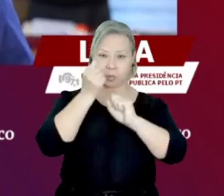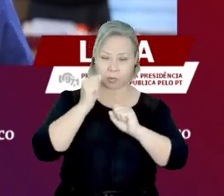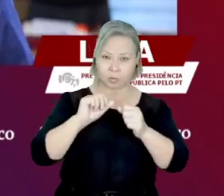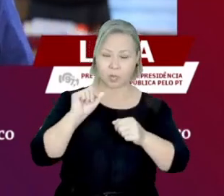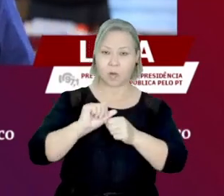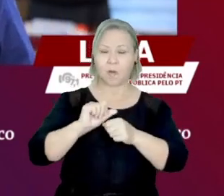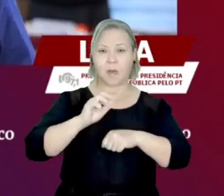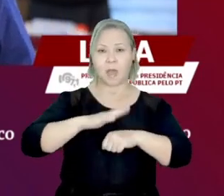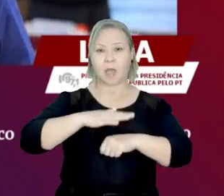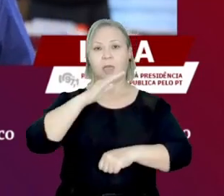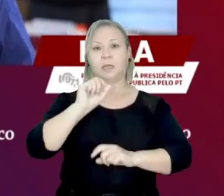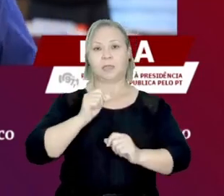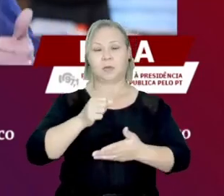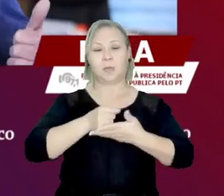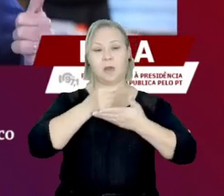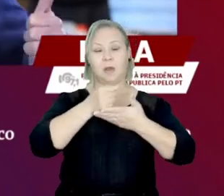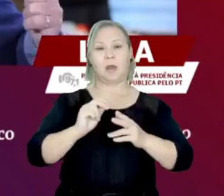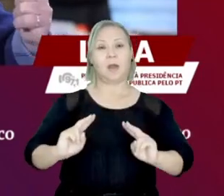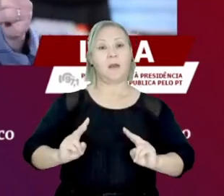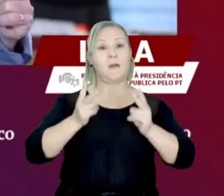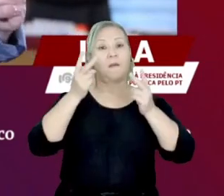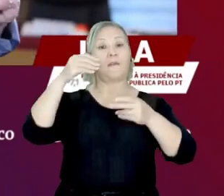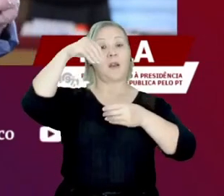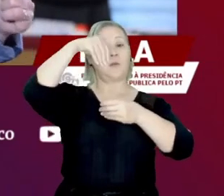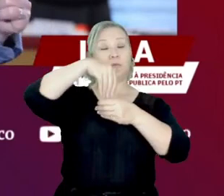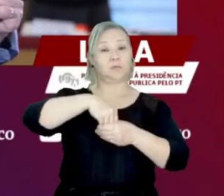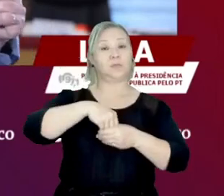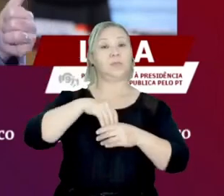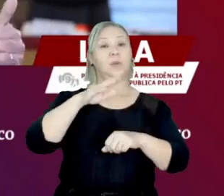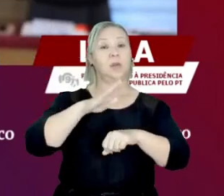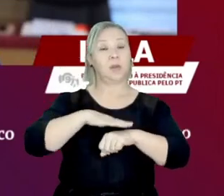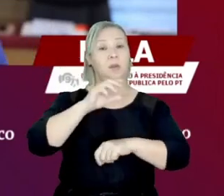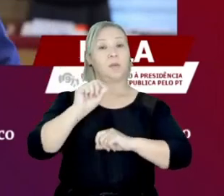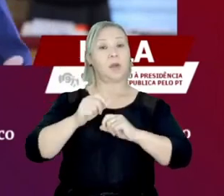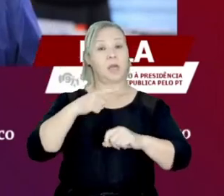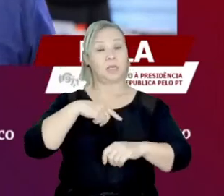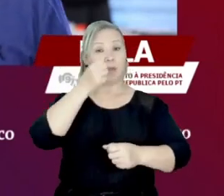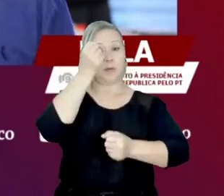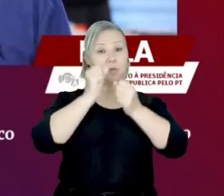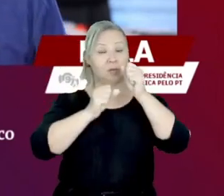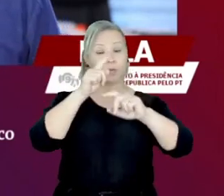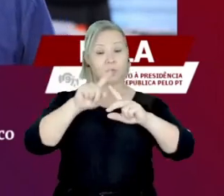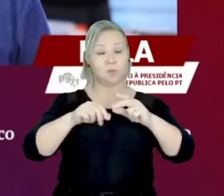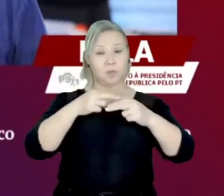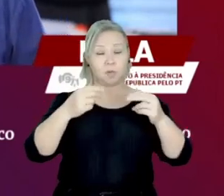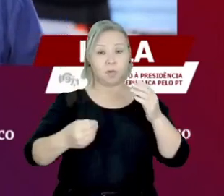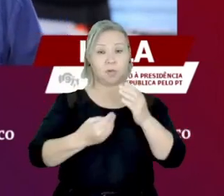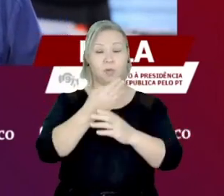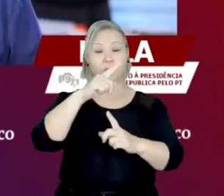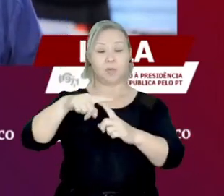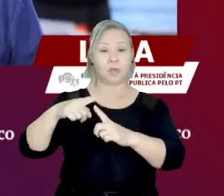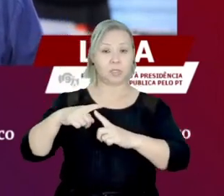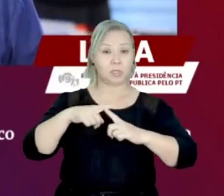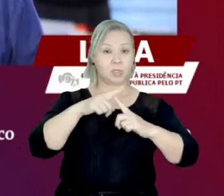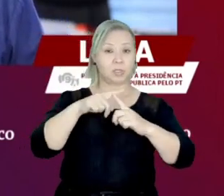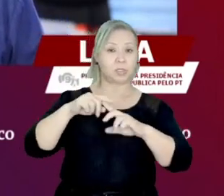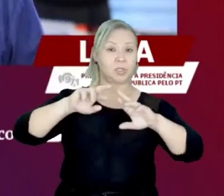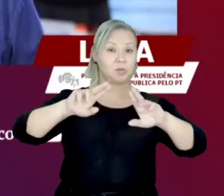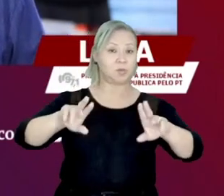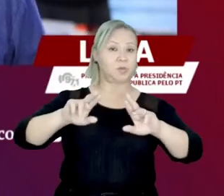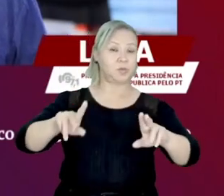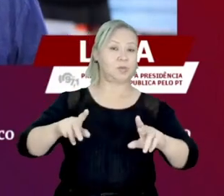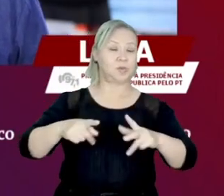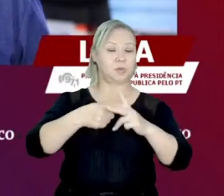peças de ferro. Só para você ter ideia, quando a gente estava fazendo a Transnordestina, eu descobri que o Brasil não tinha dormente.